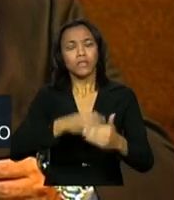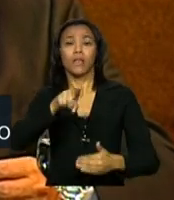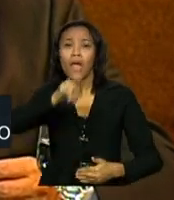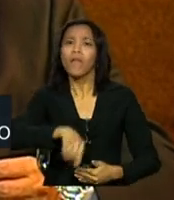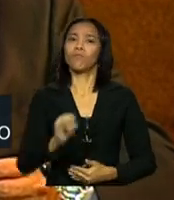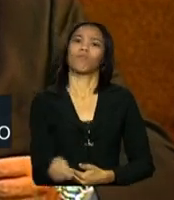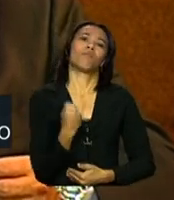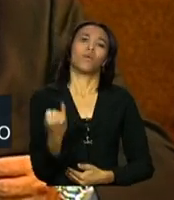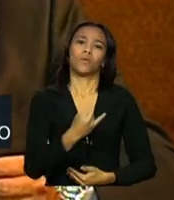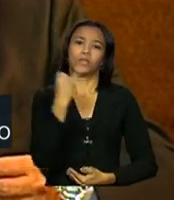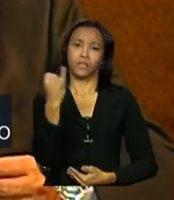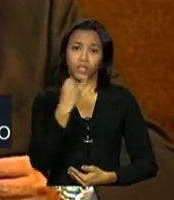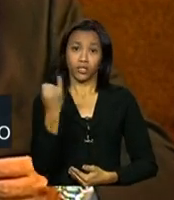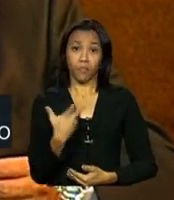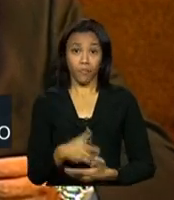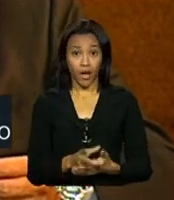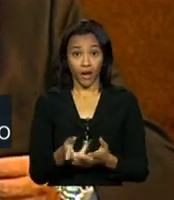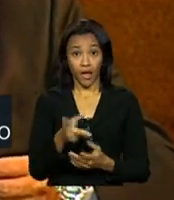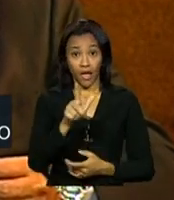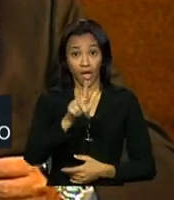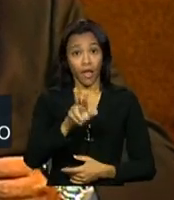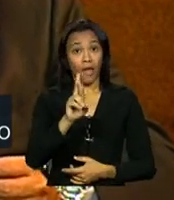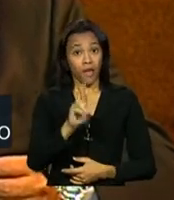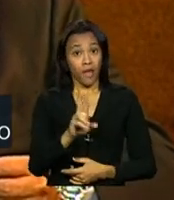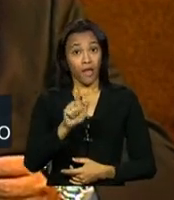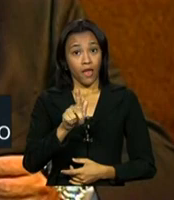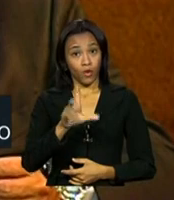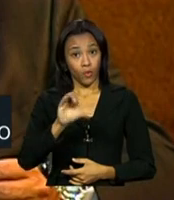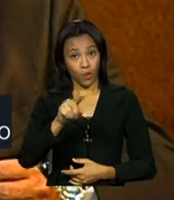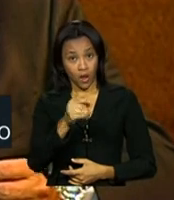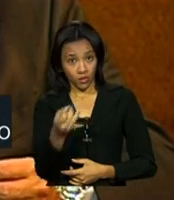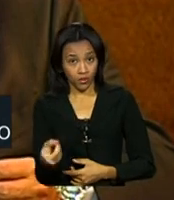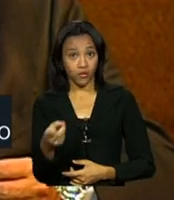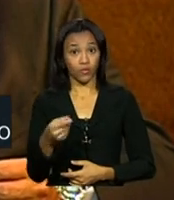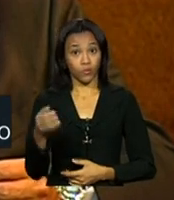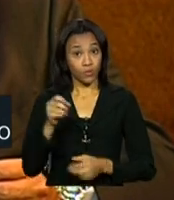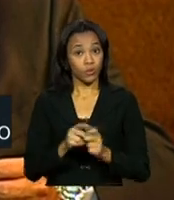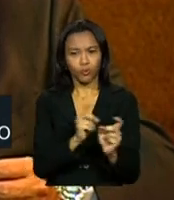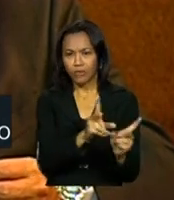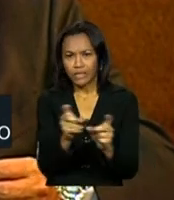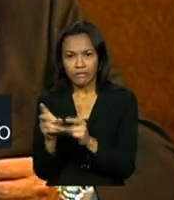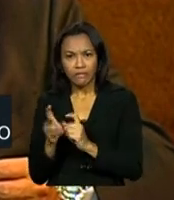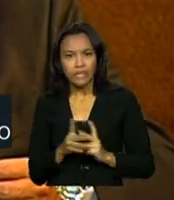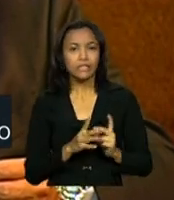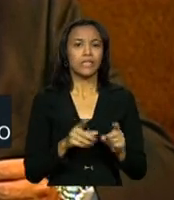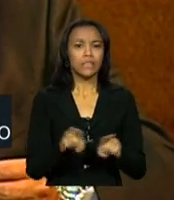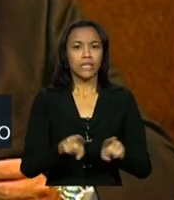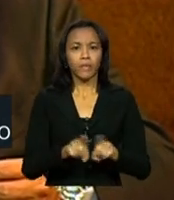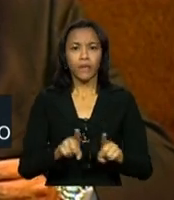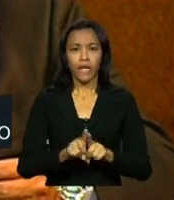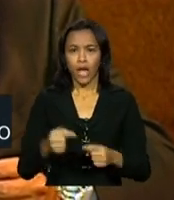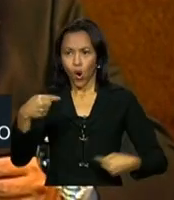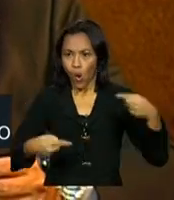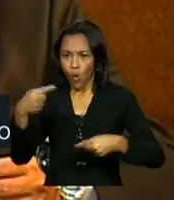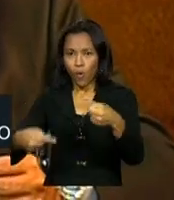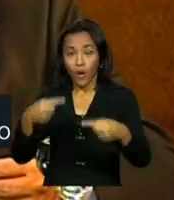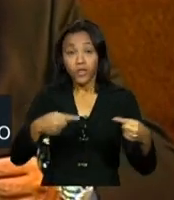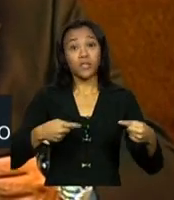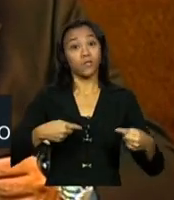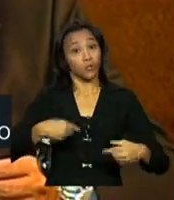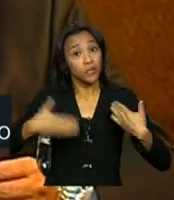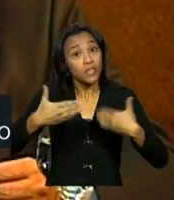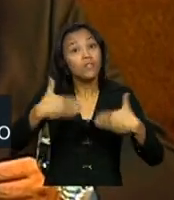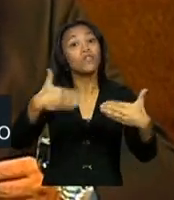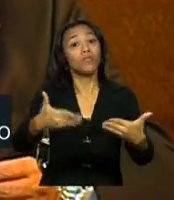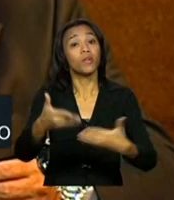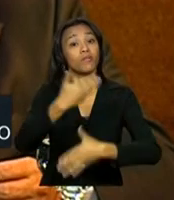a regulação de mercados descentes de modo a garantir a concorrência aos investimentos para o desenvolvimento